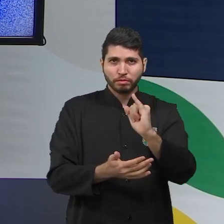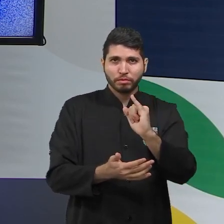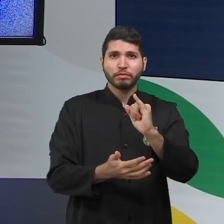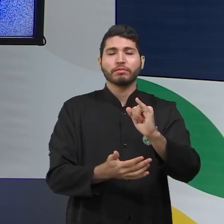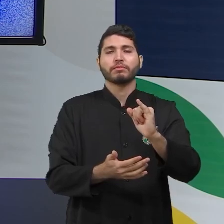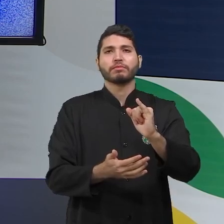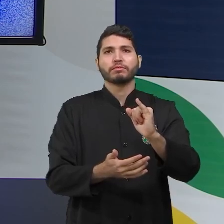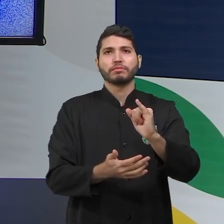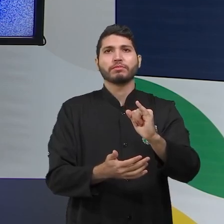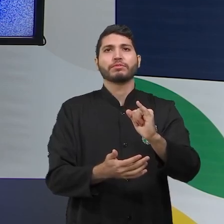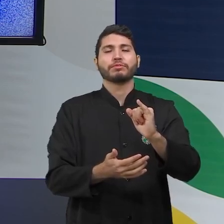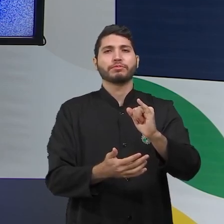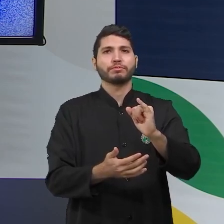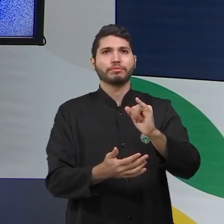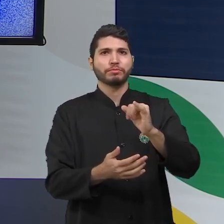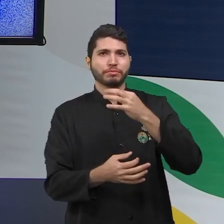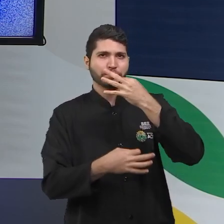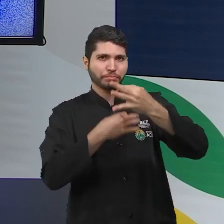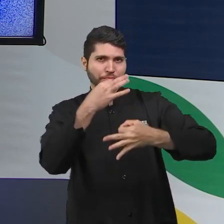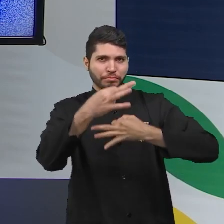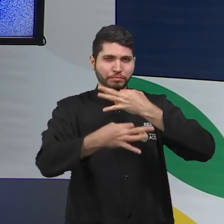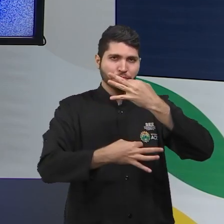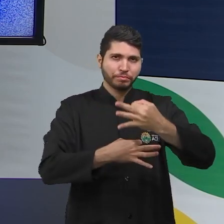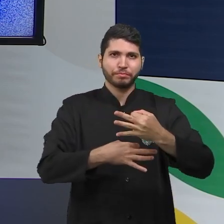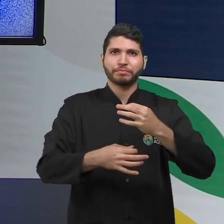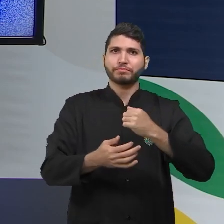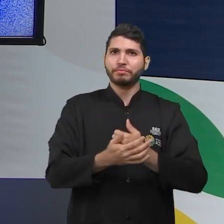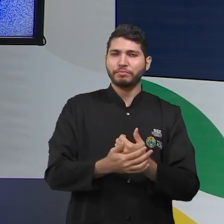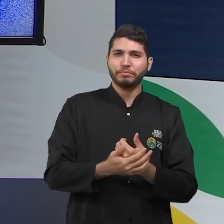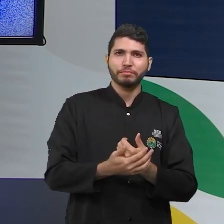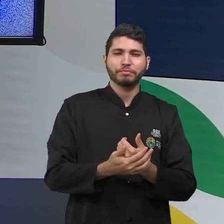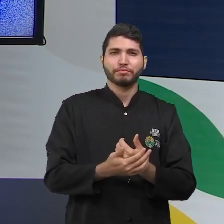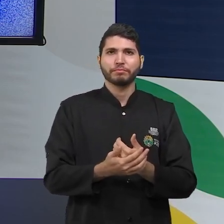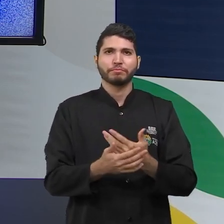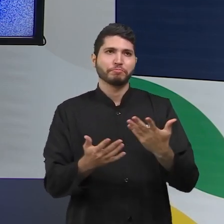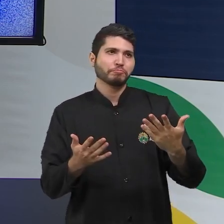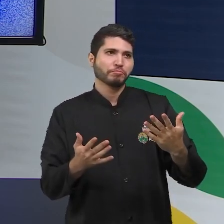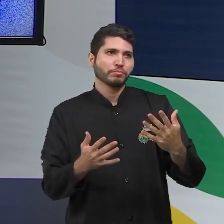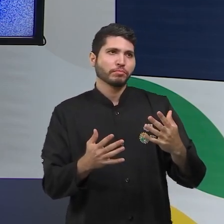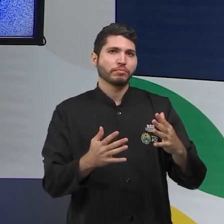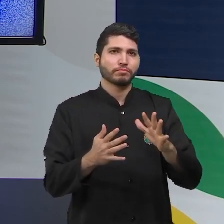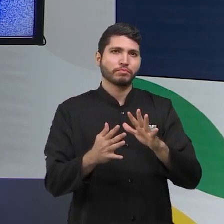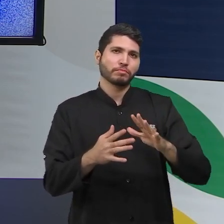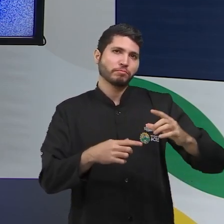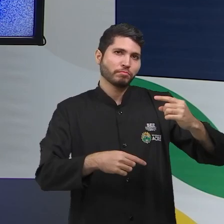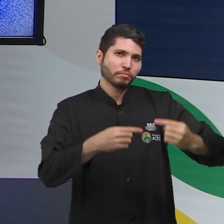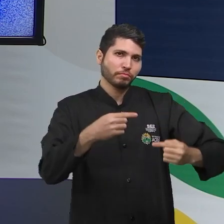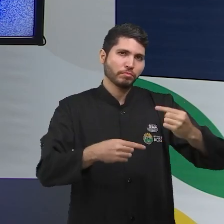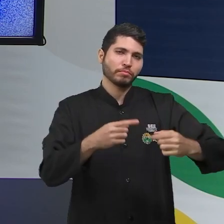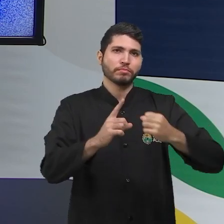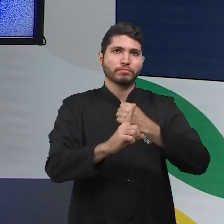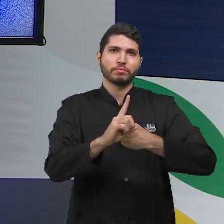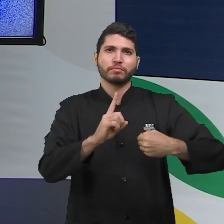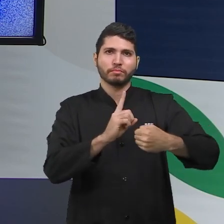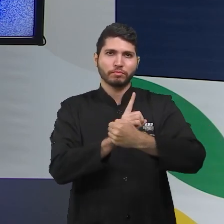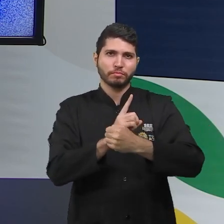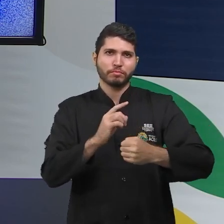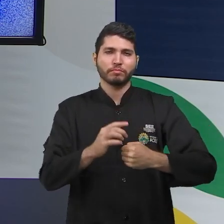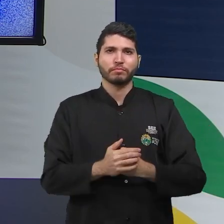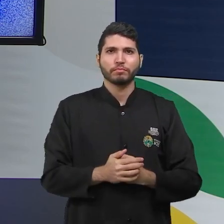crítico, né, diante das situações, sejam elas políticas, sociais,